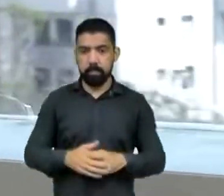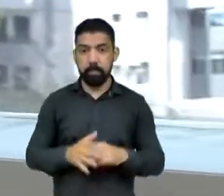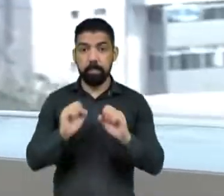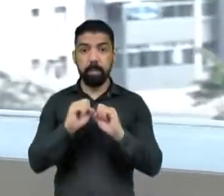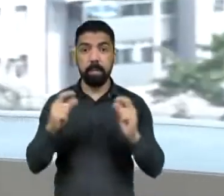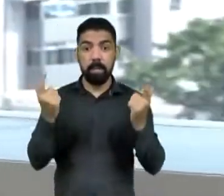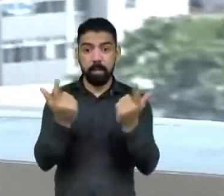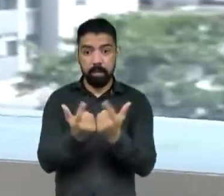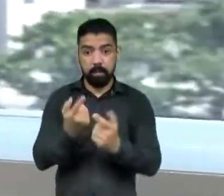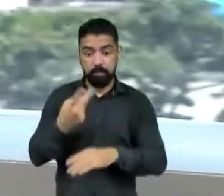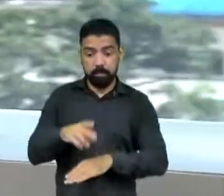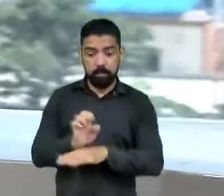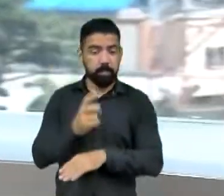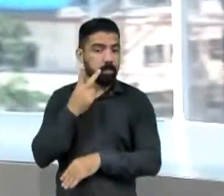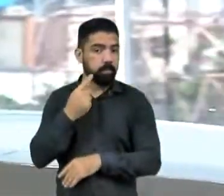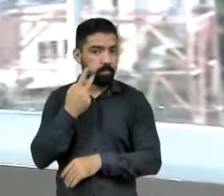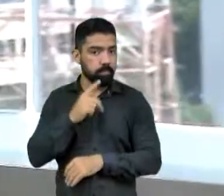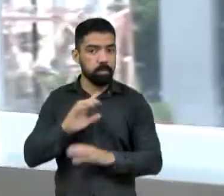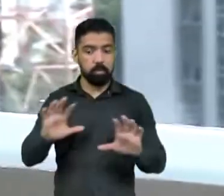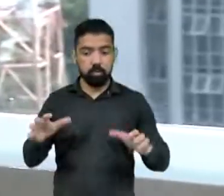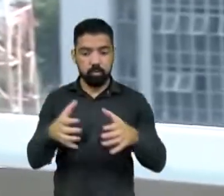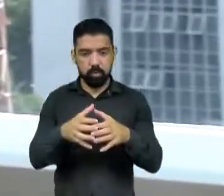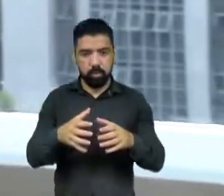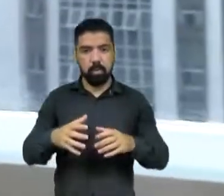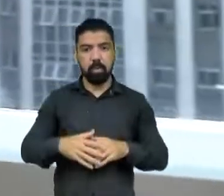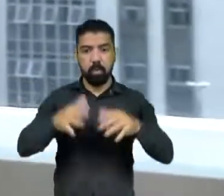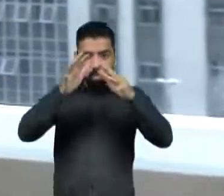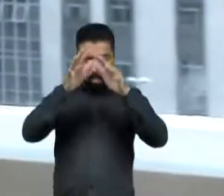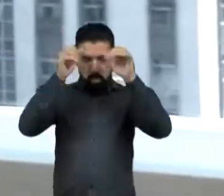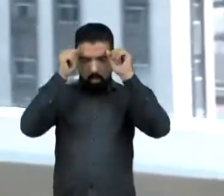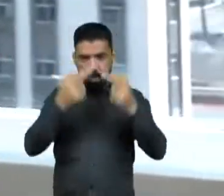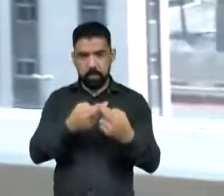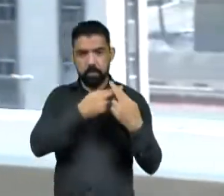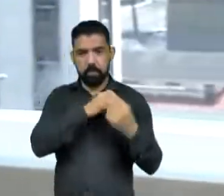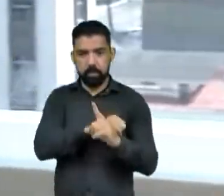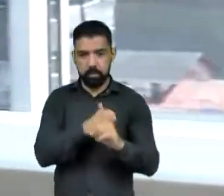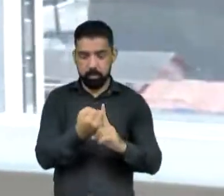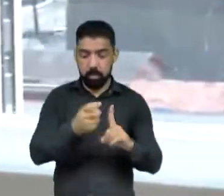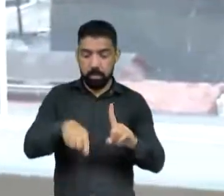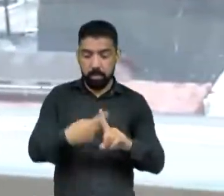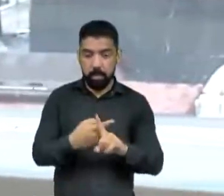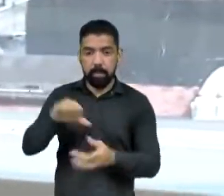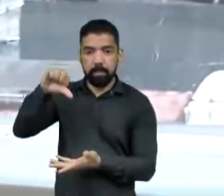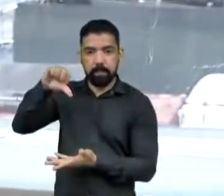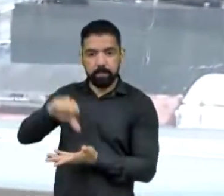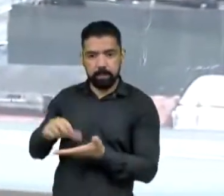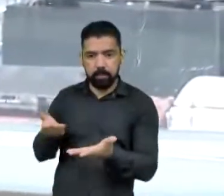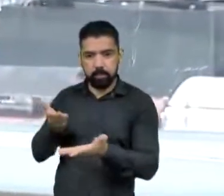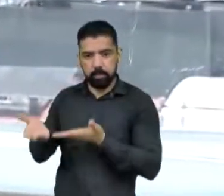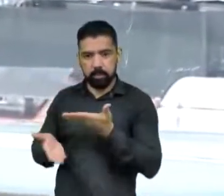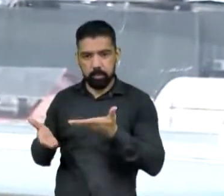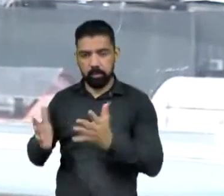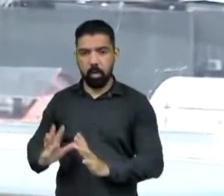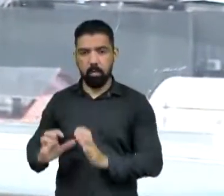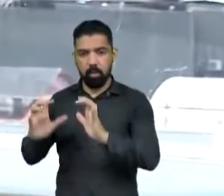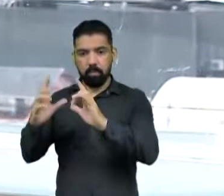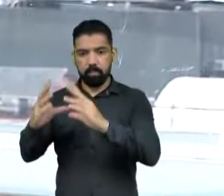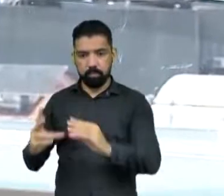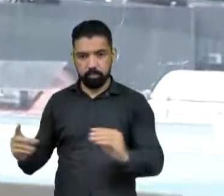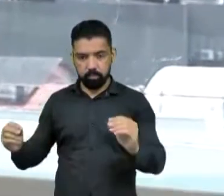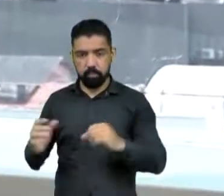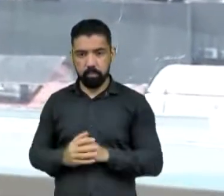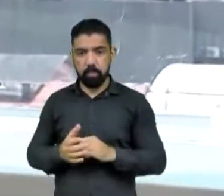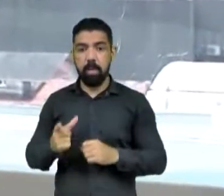Legislativa do Ceará, por meio do Comitê de Responsabilidade Social e do Centro de Mediação e Gestão de Conflitos, lança a campanha A